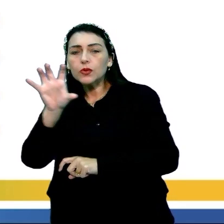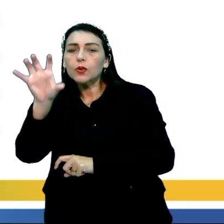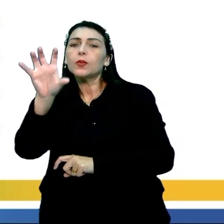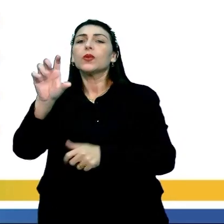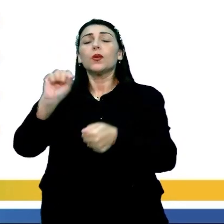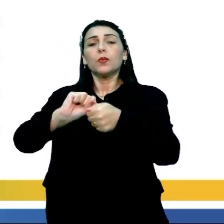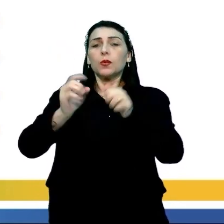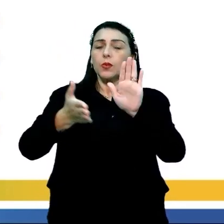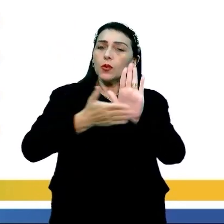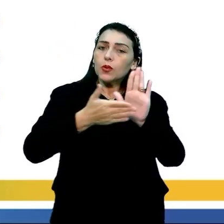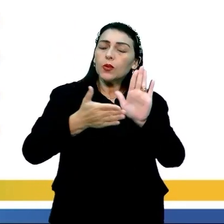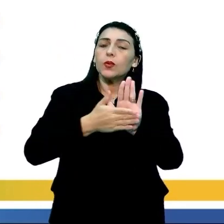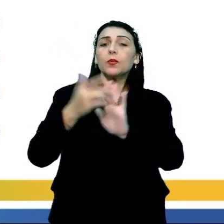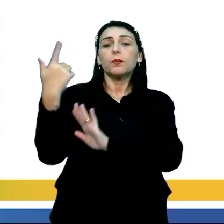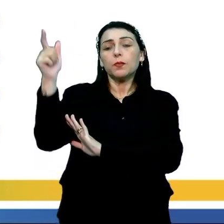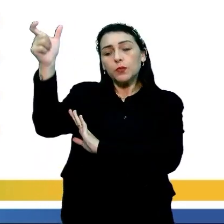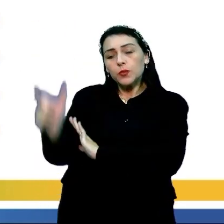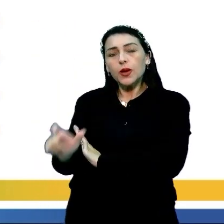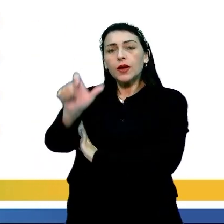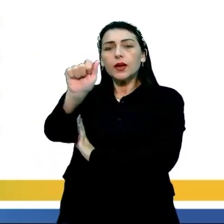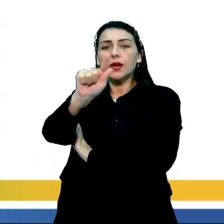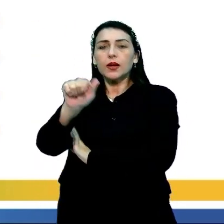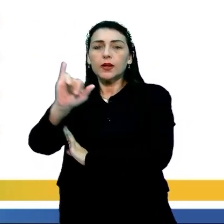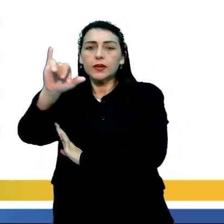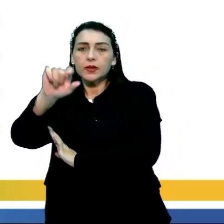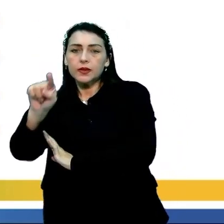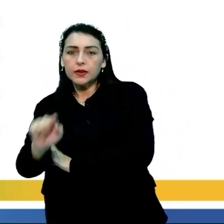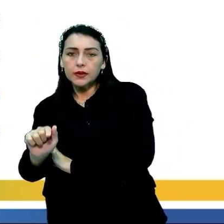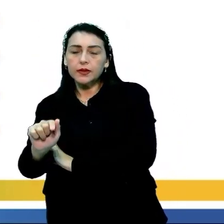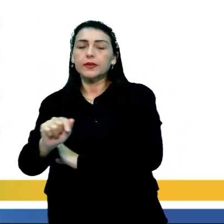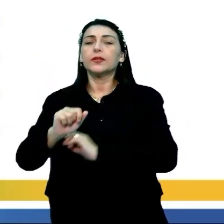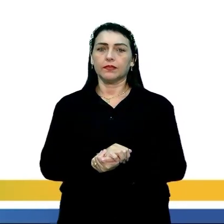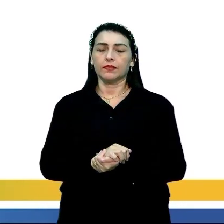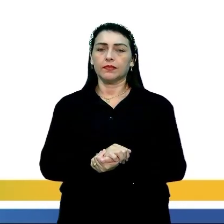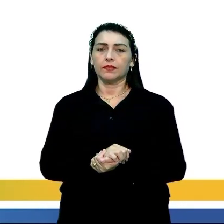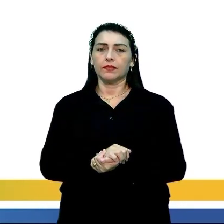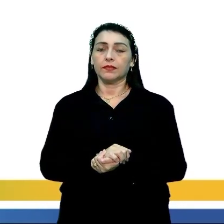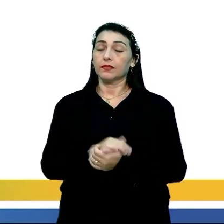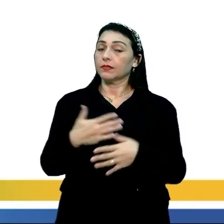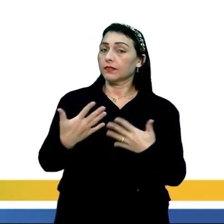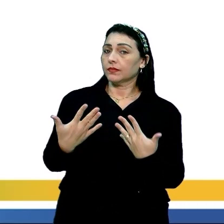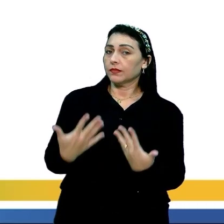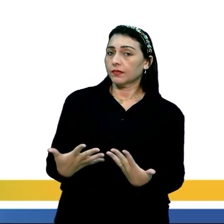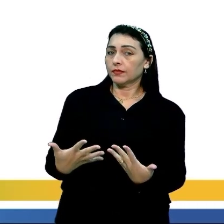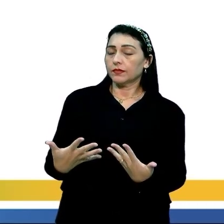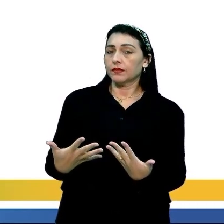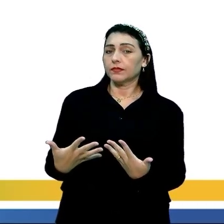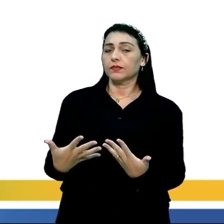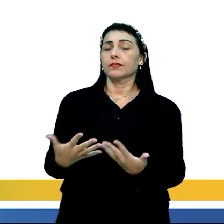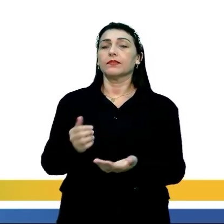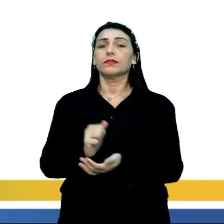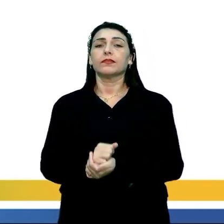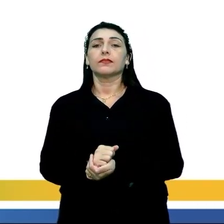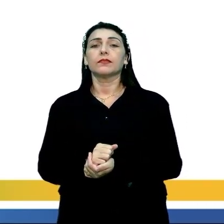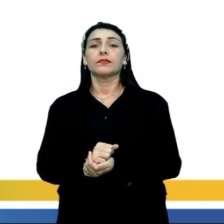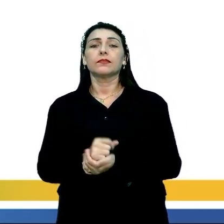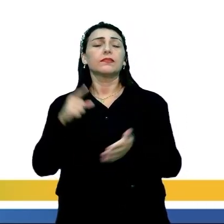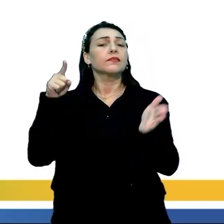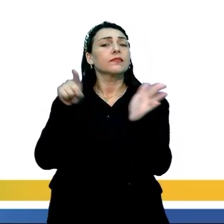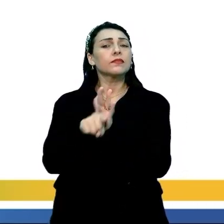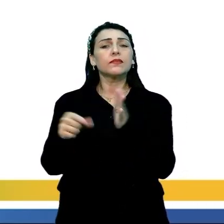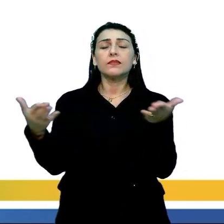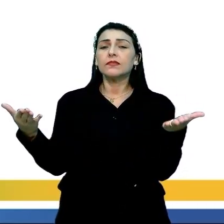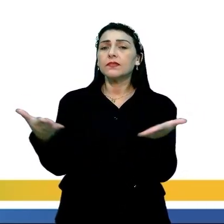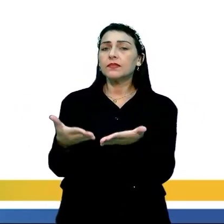foram propostos pelo geógrafo Aziz Nassib Abissab, ok? Bem, pessoal, vamos então à nossa questão